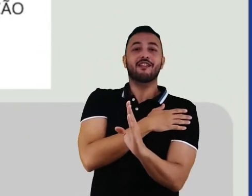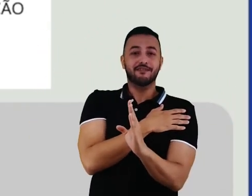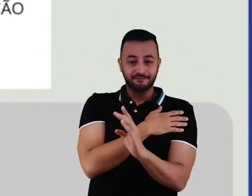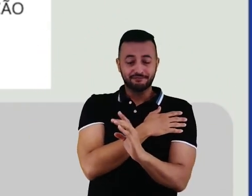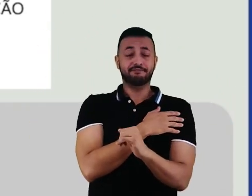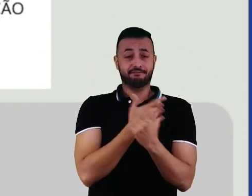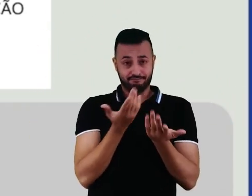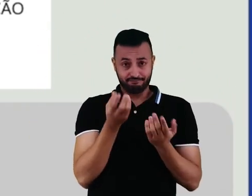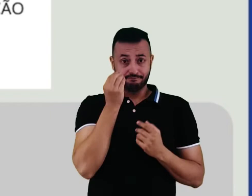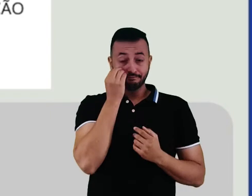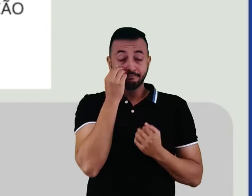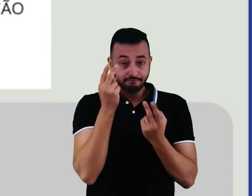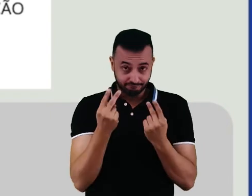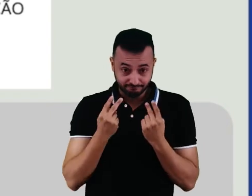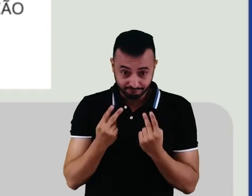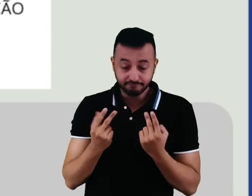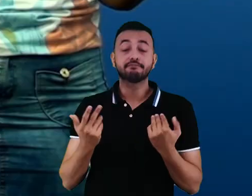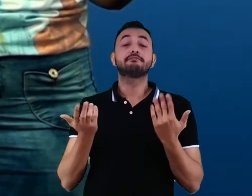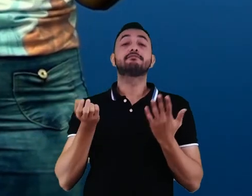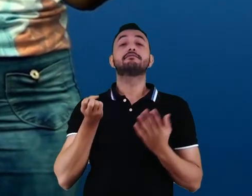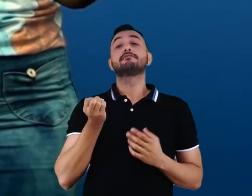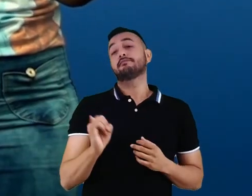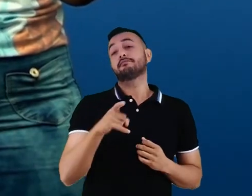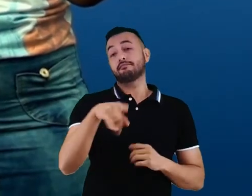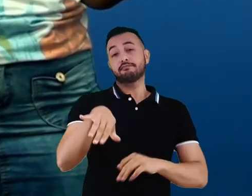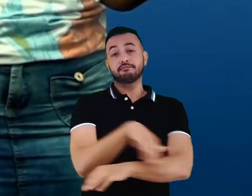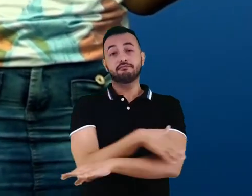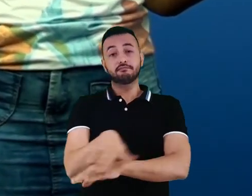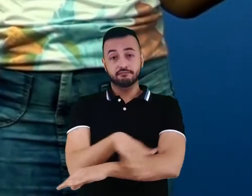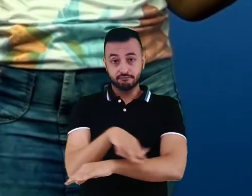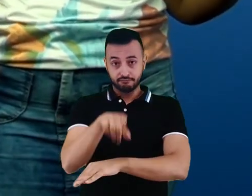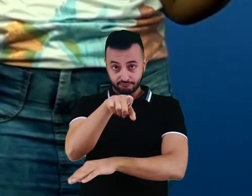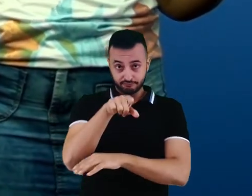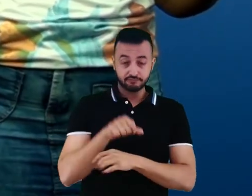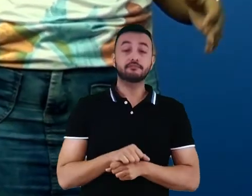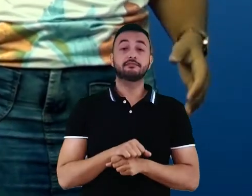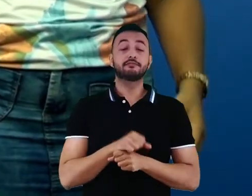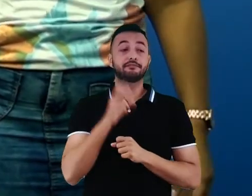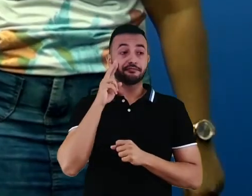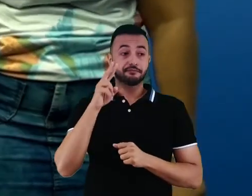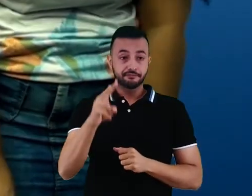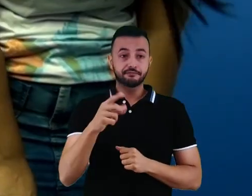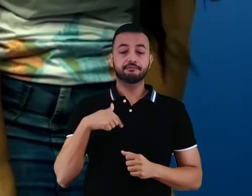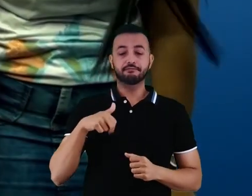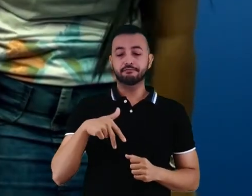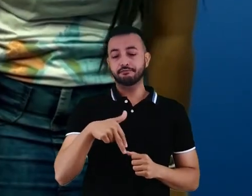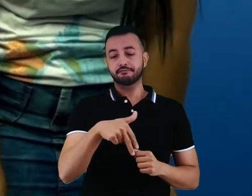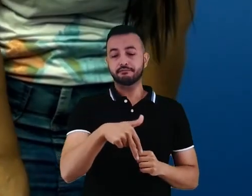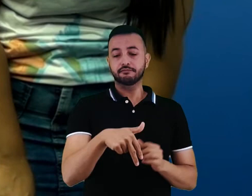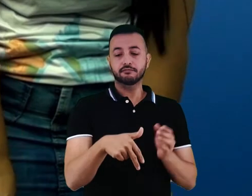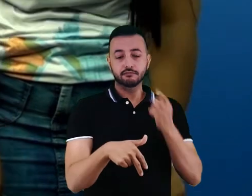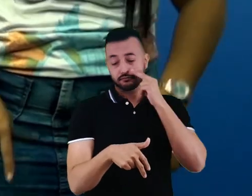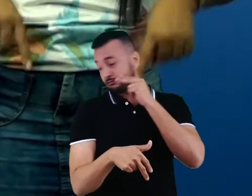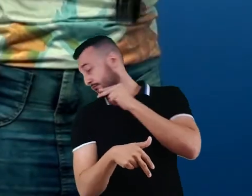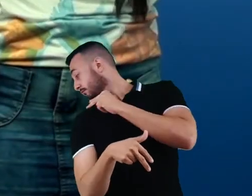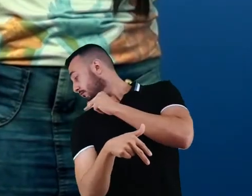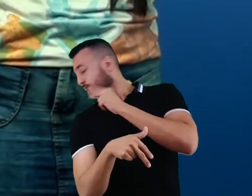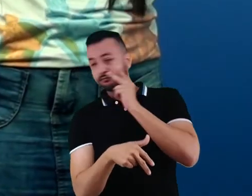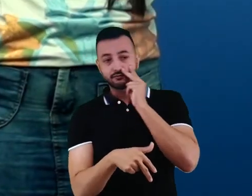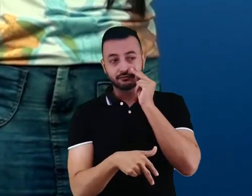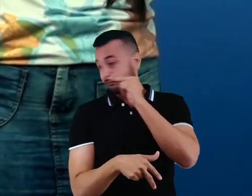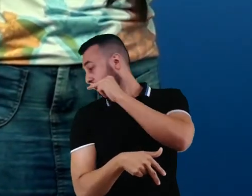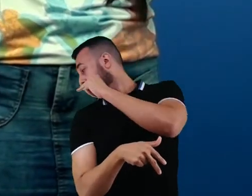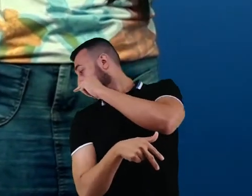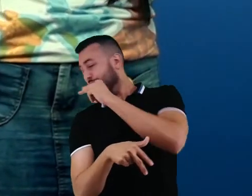céu. Observa aqui, olha para mim. Então, se você estiver na rua, por exemplo, e você vê que a sua sombra está bem pequenininha assim, só nos